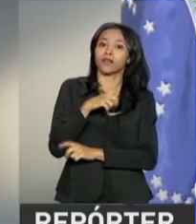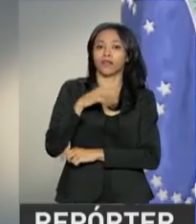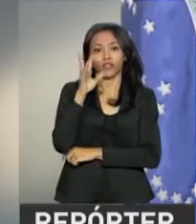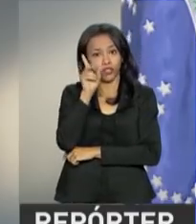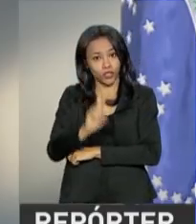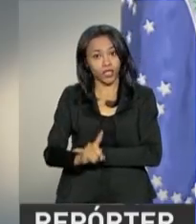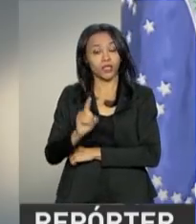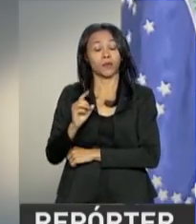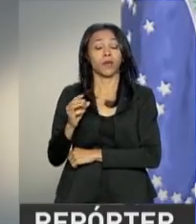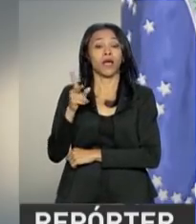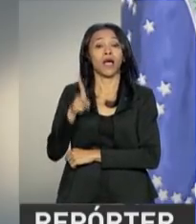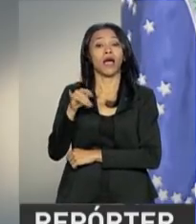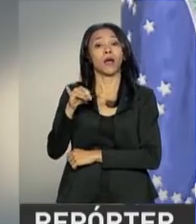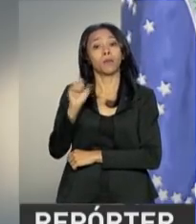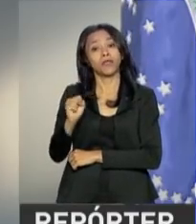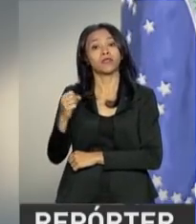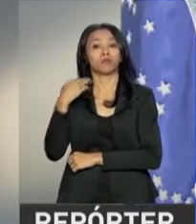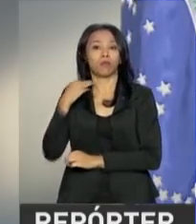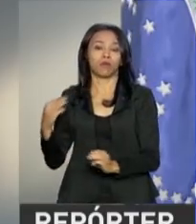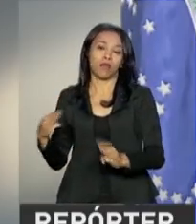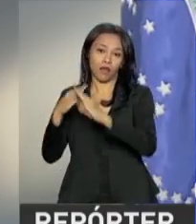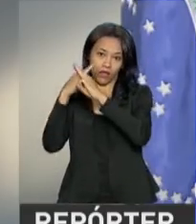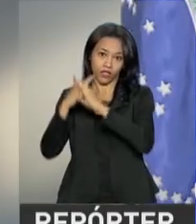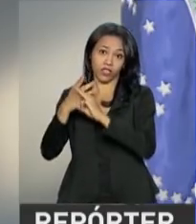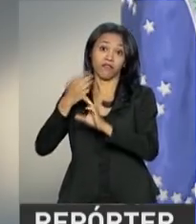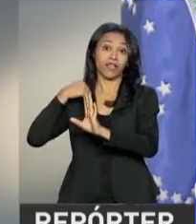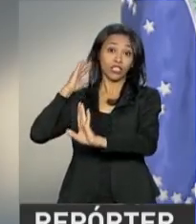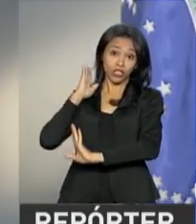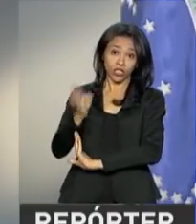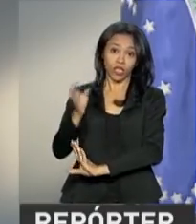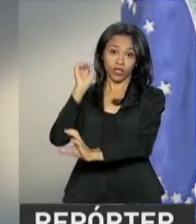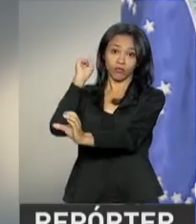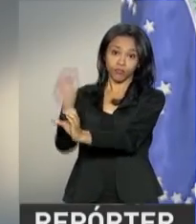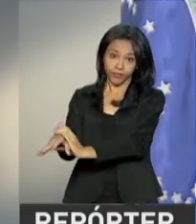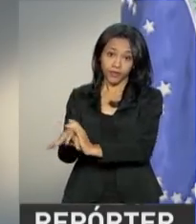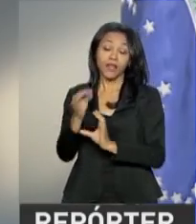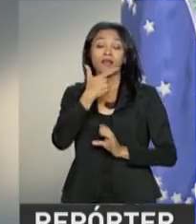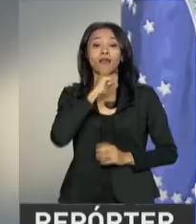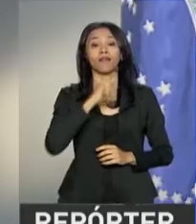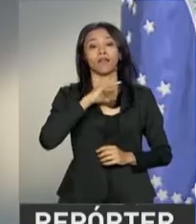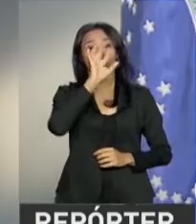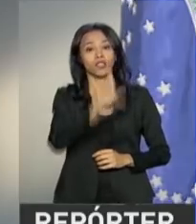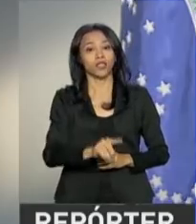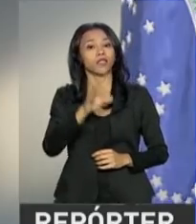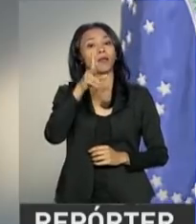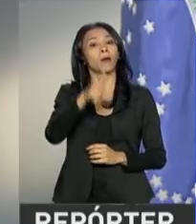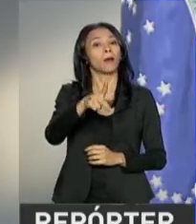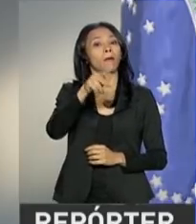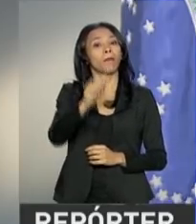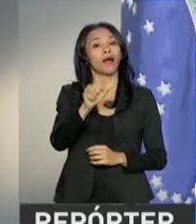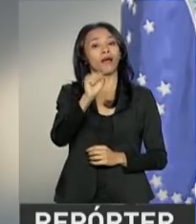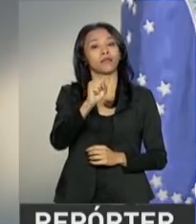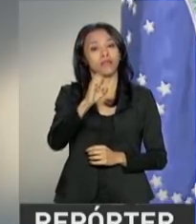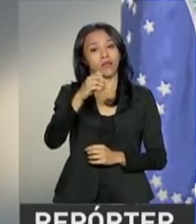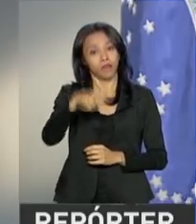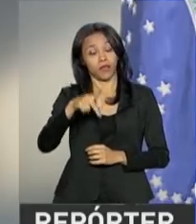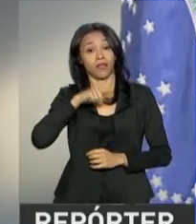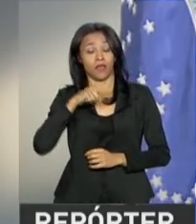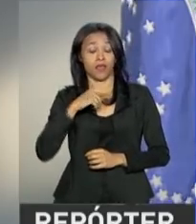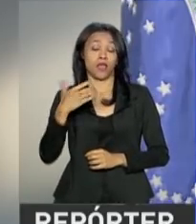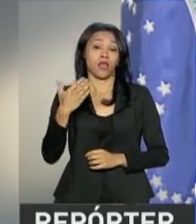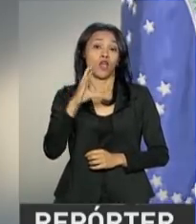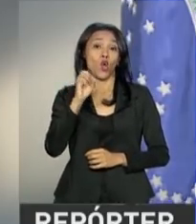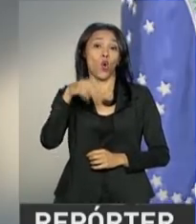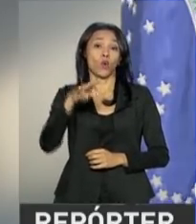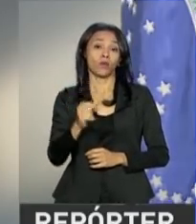na caixa vai receber sua parte direto na própria conta quem tem direito ao pasep e possui conta no banco do brasil também